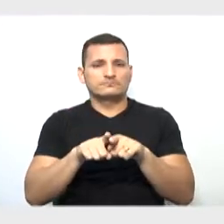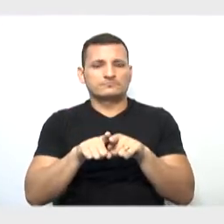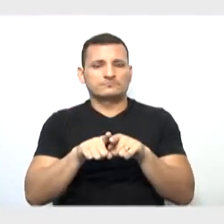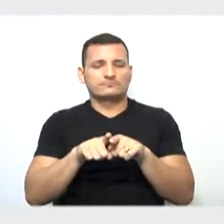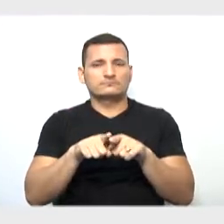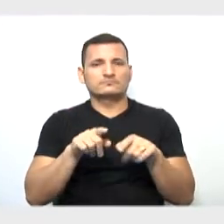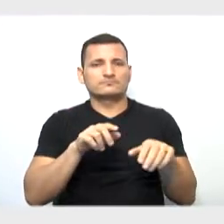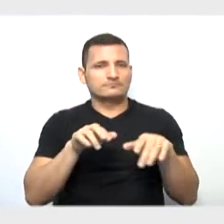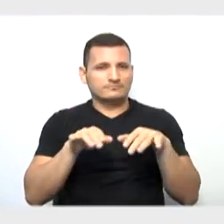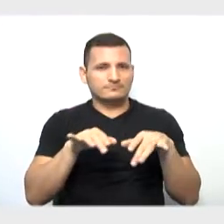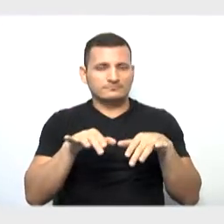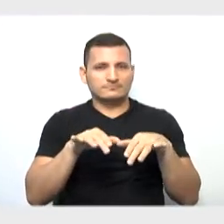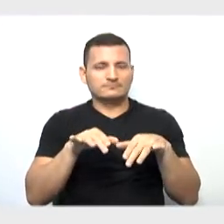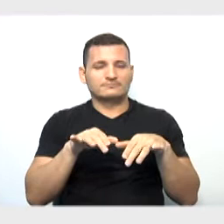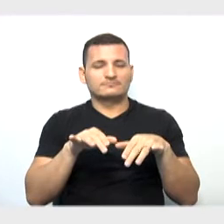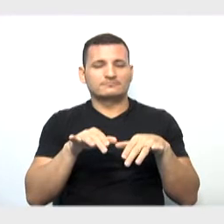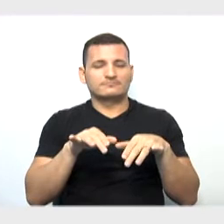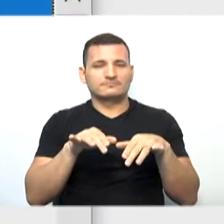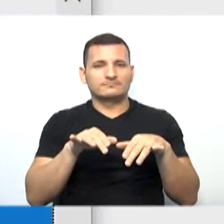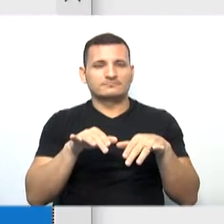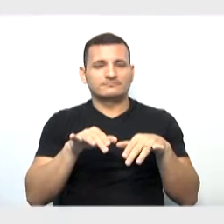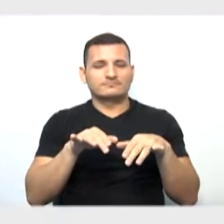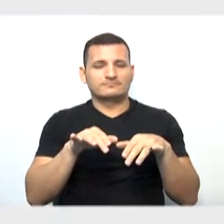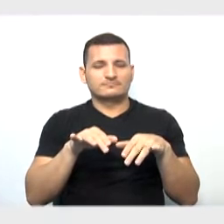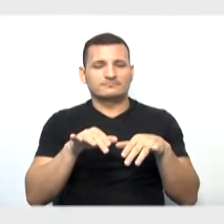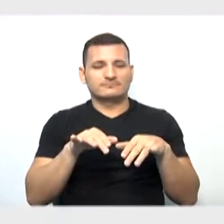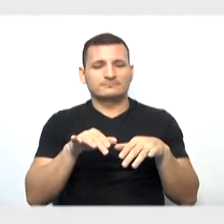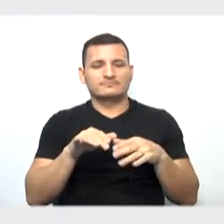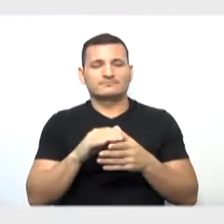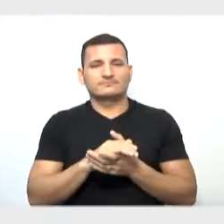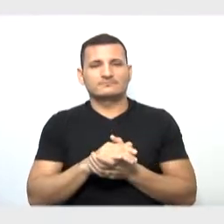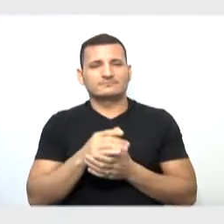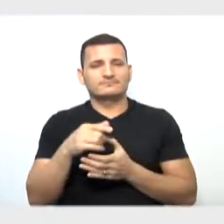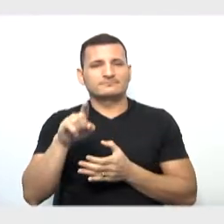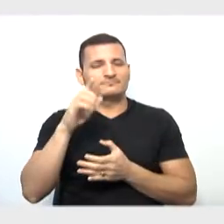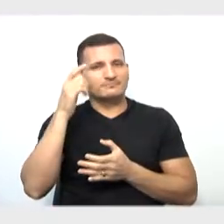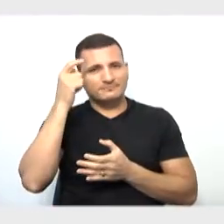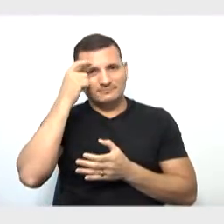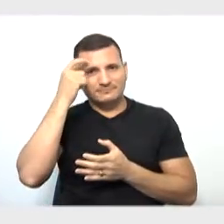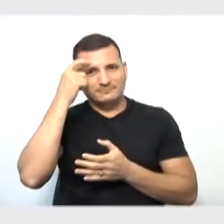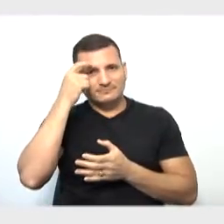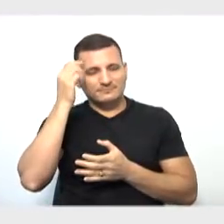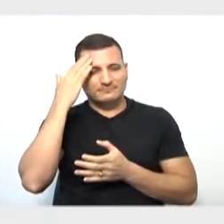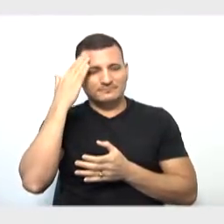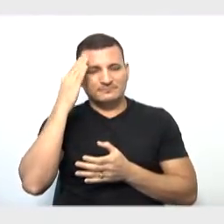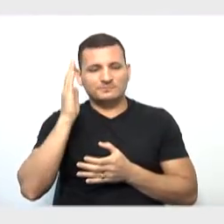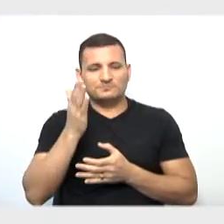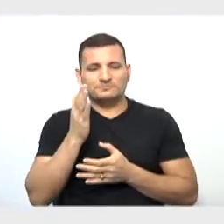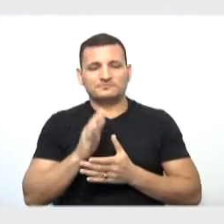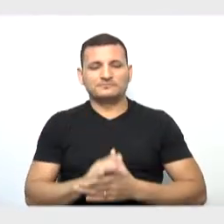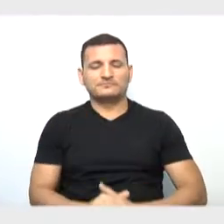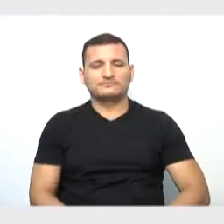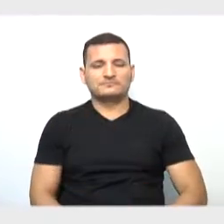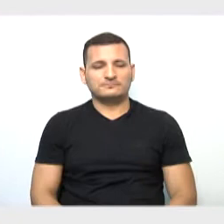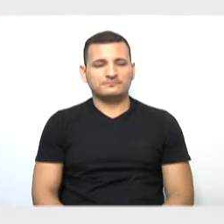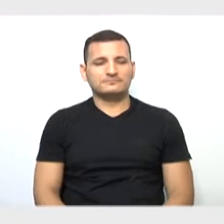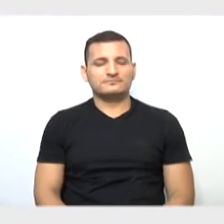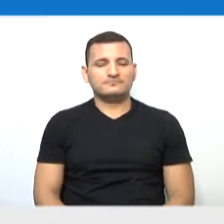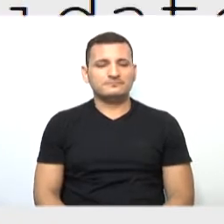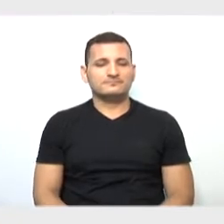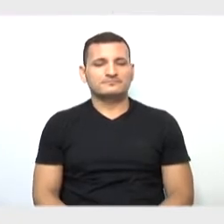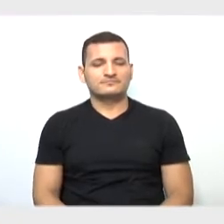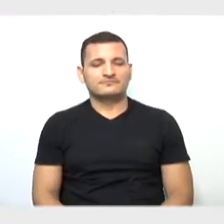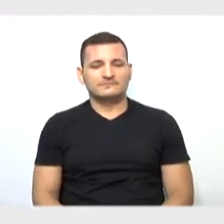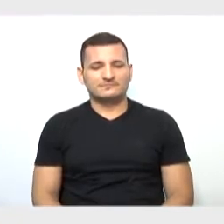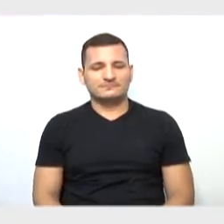do programador lá, né, gente? Não, acho que já estão cientes, né? já estão livres, já estão cientes. Mas vai que chama